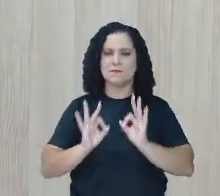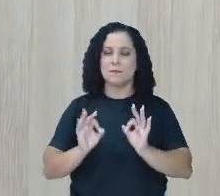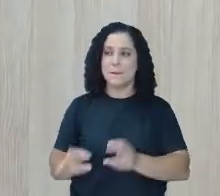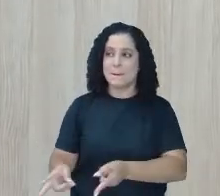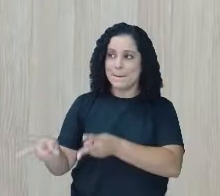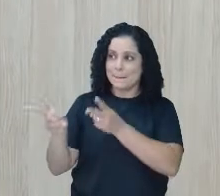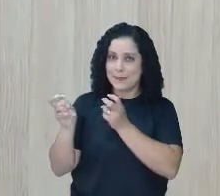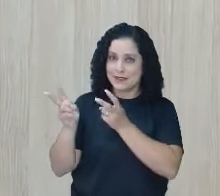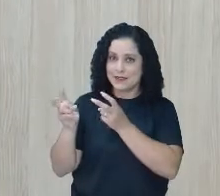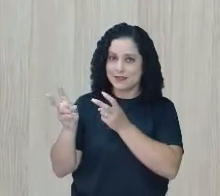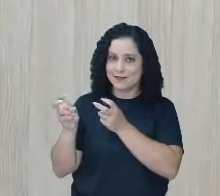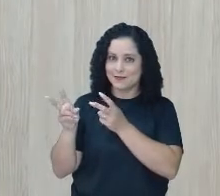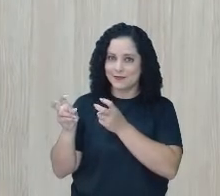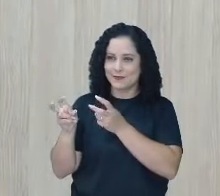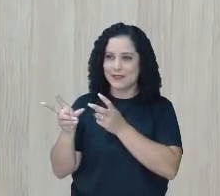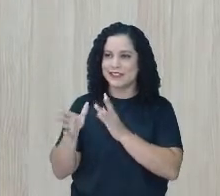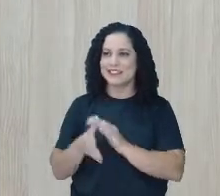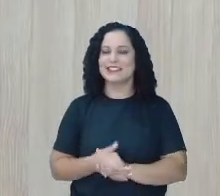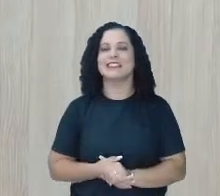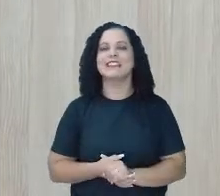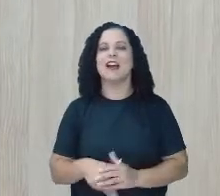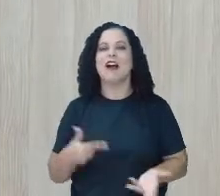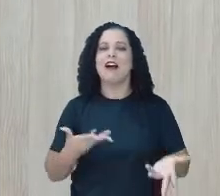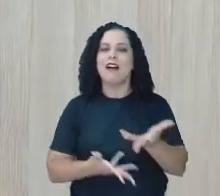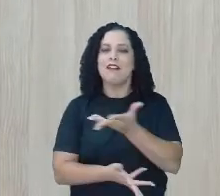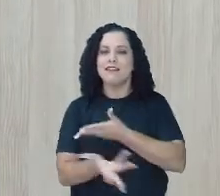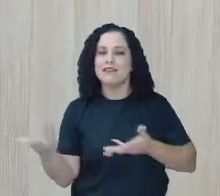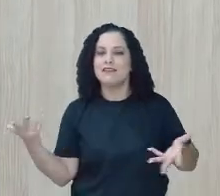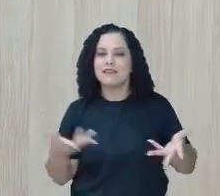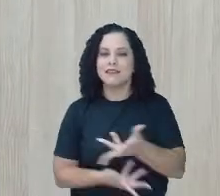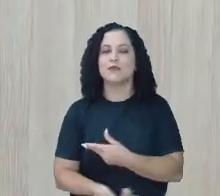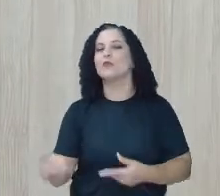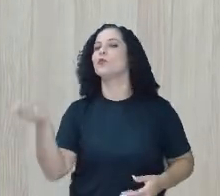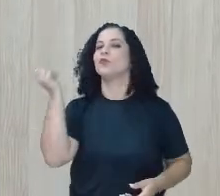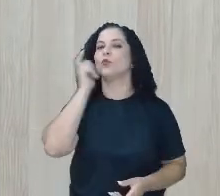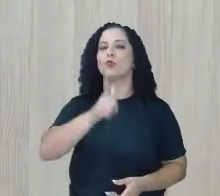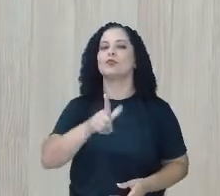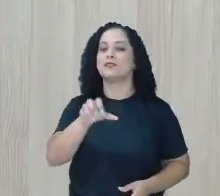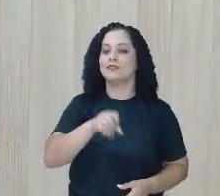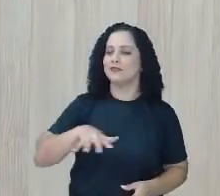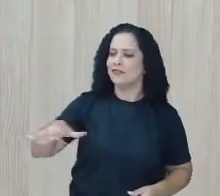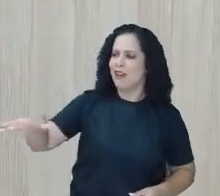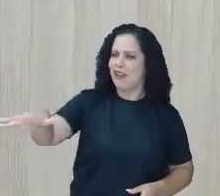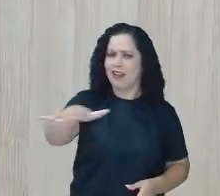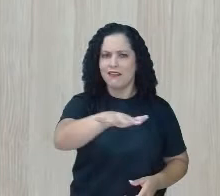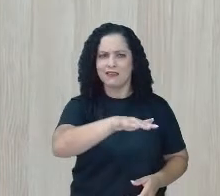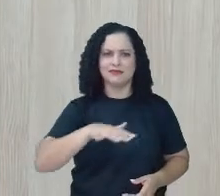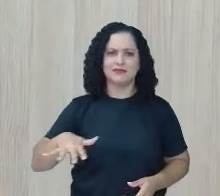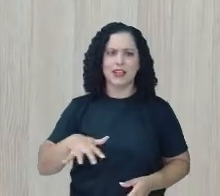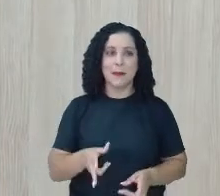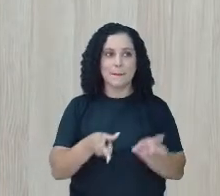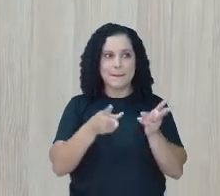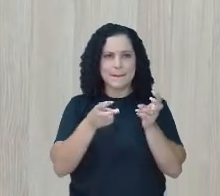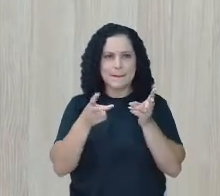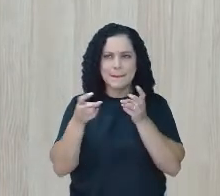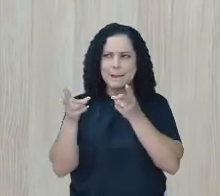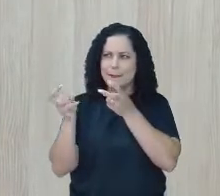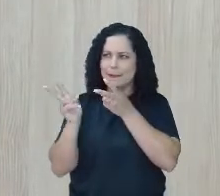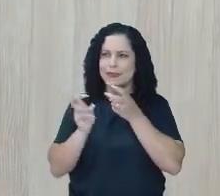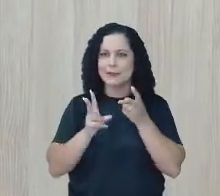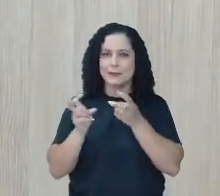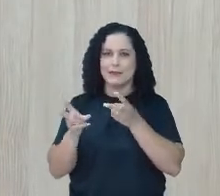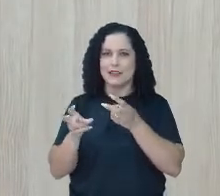A ideia era que você percebesse a relação que a gente consegue dentro do ambiente, inclusive aqui no estudo de maneira